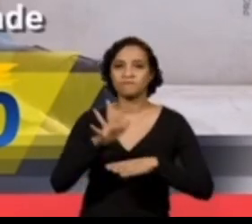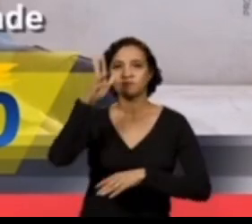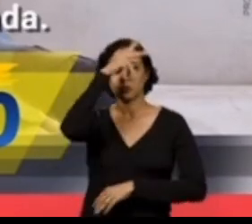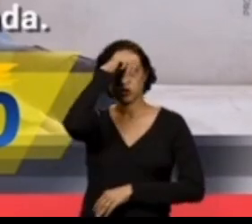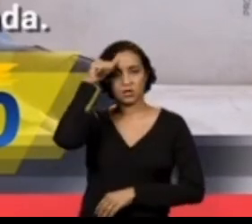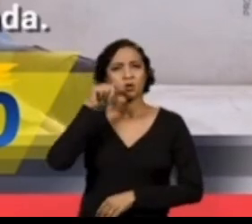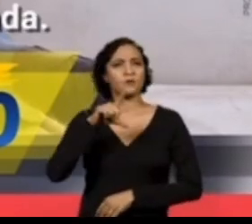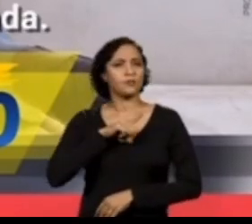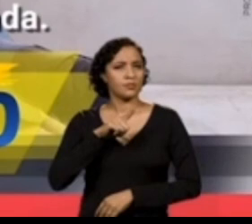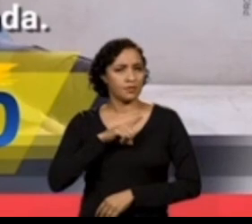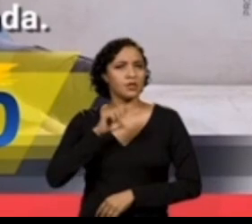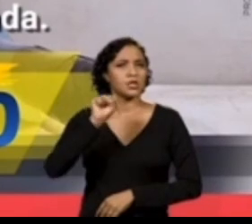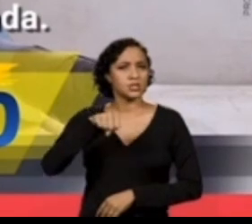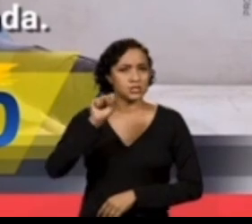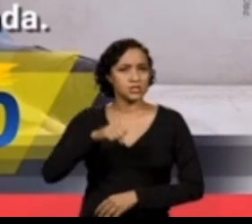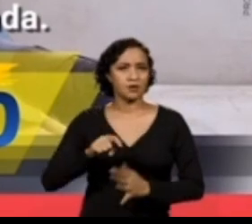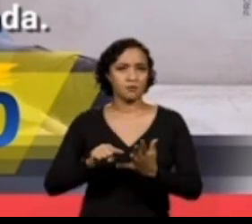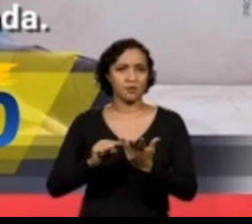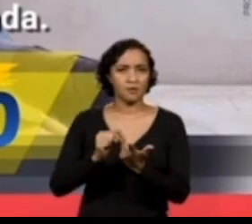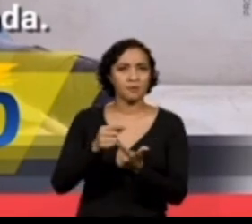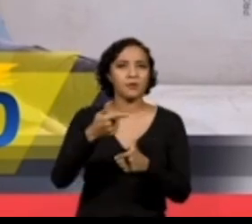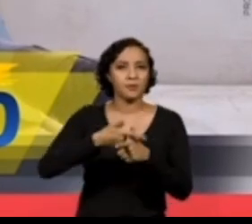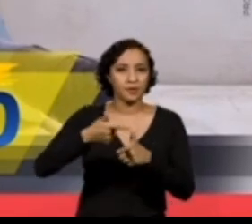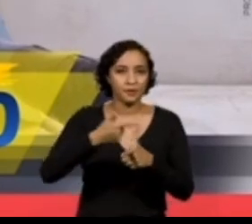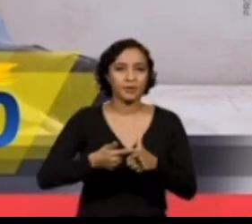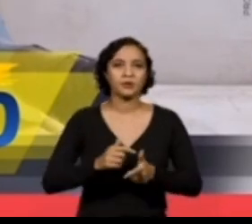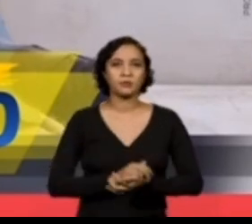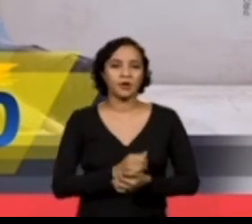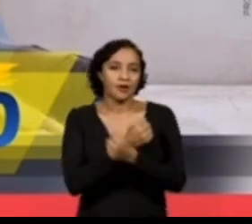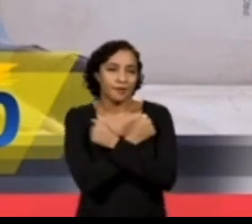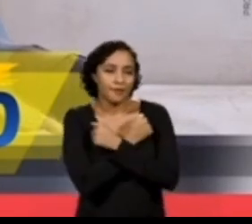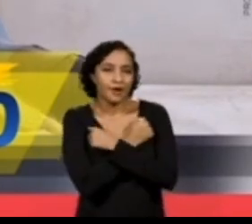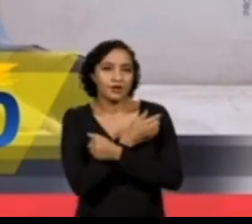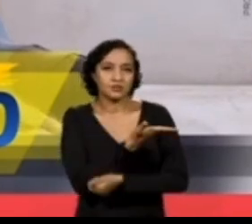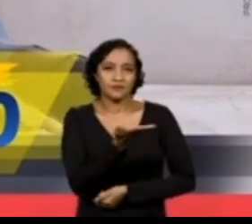cidade, que tem sim necessidades muitas ali, tá certo? Forte abraço.